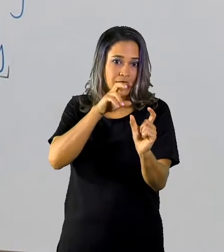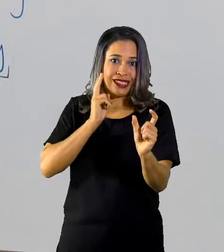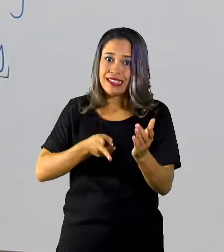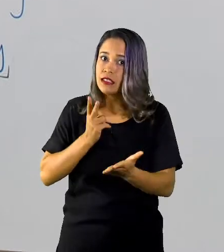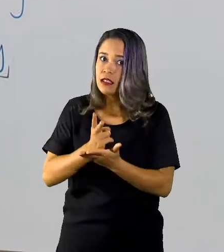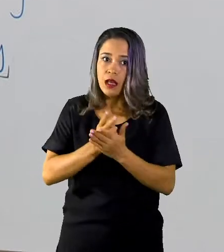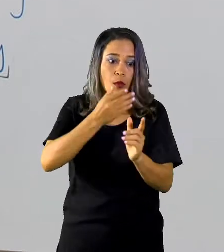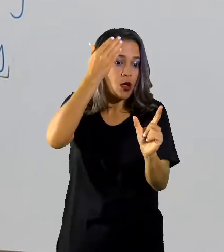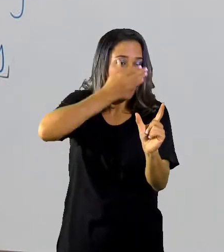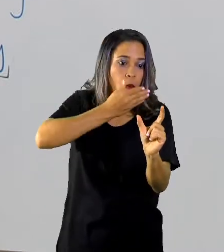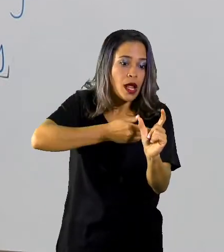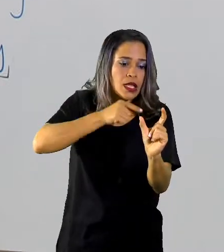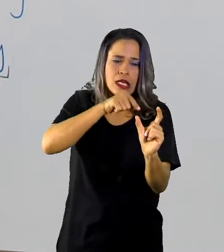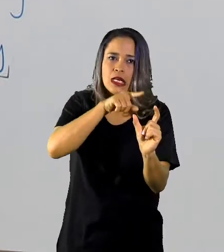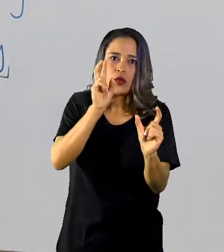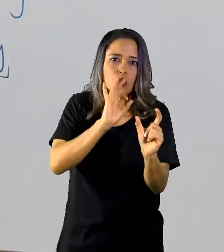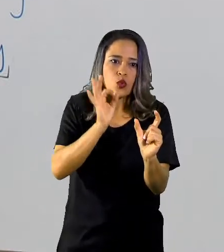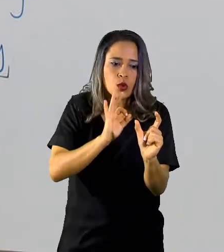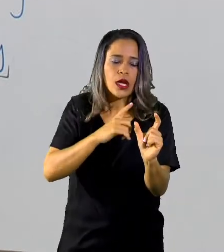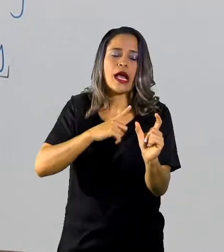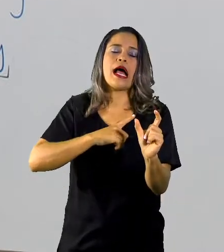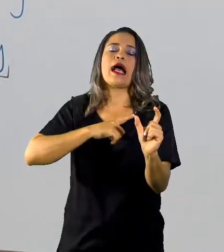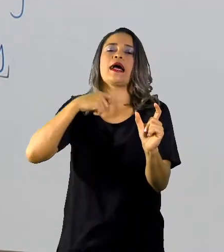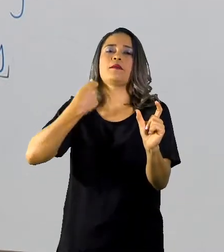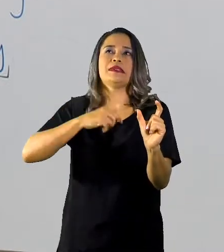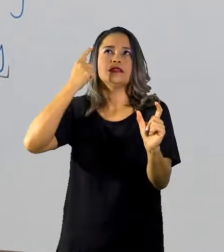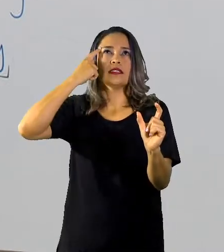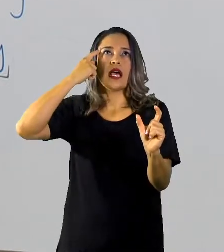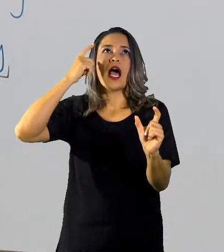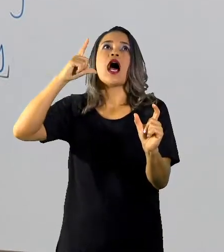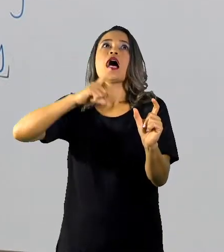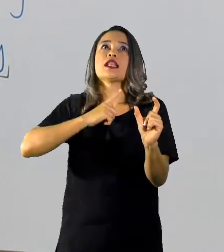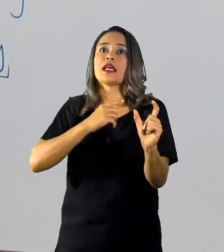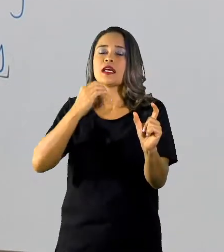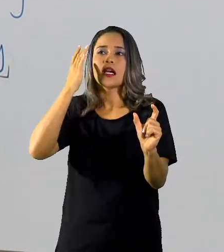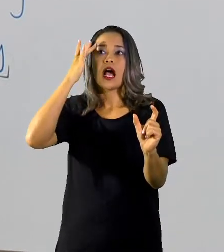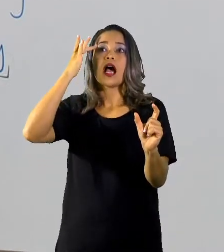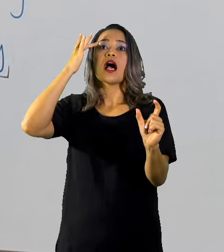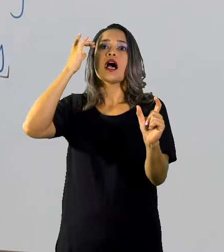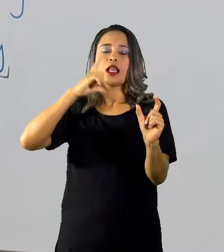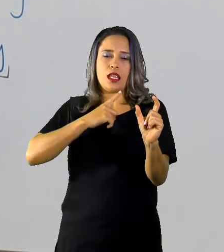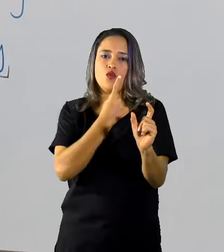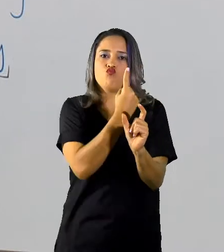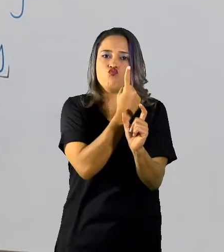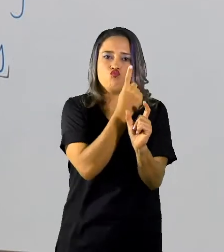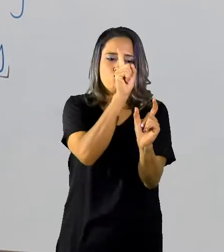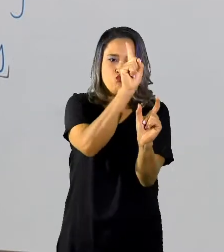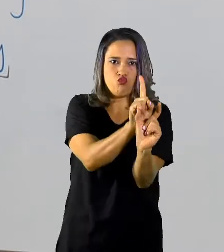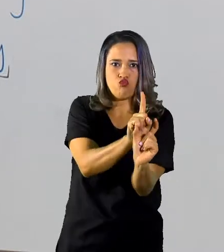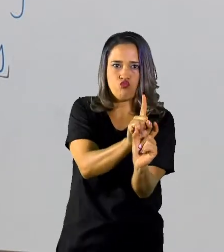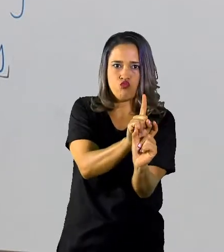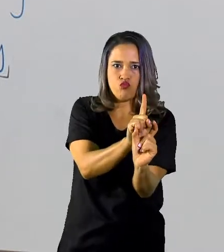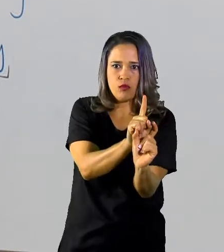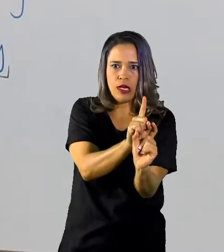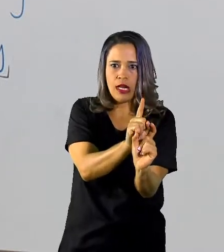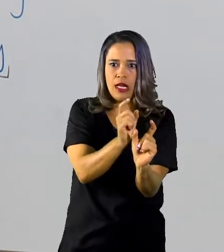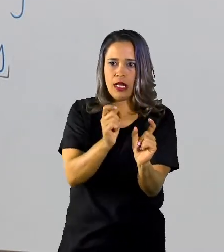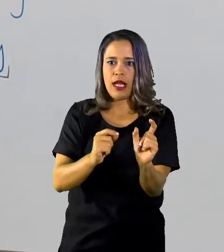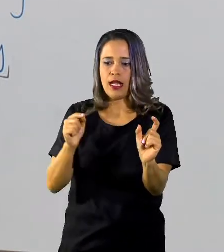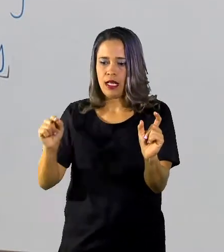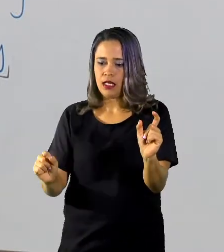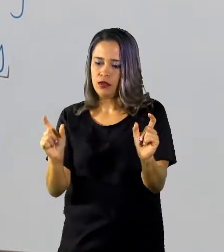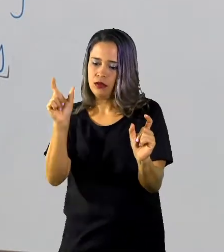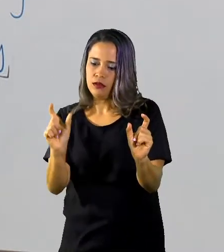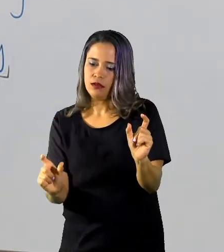vou entender que aqui na frente do x tem 1. E o nosso coeficiente desse segundo termo é o 4. Então, eu